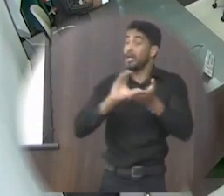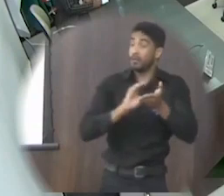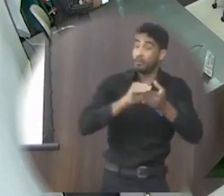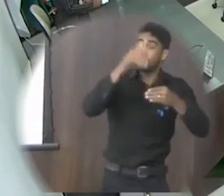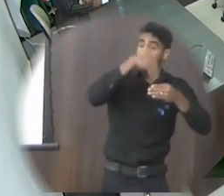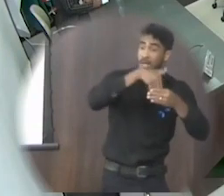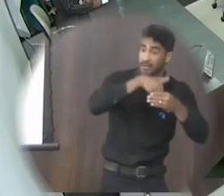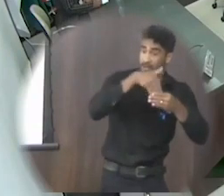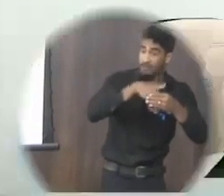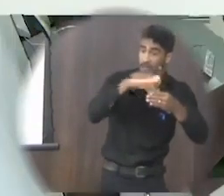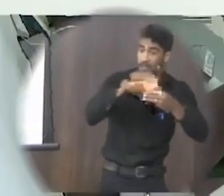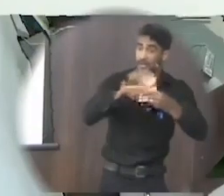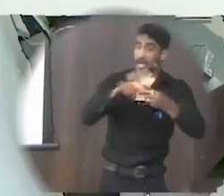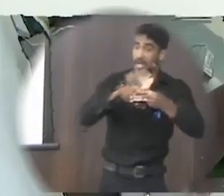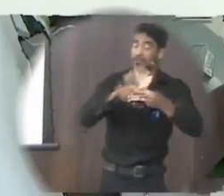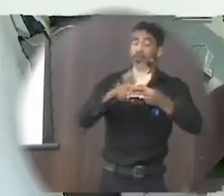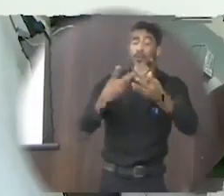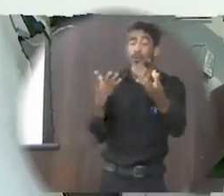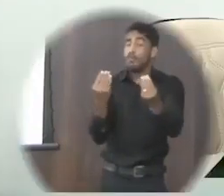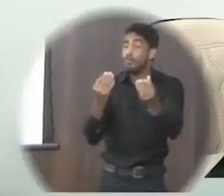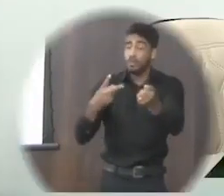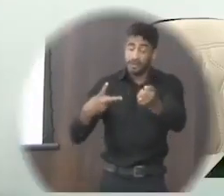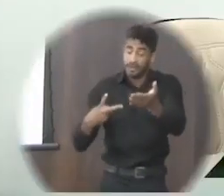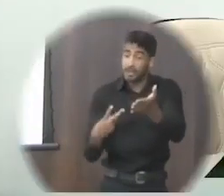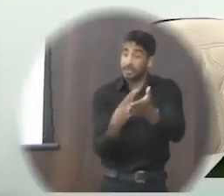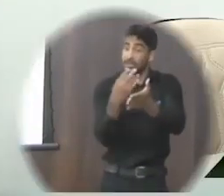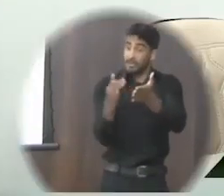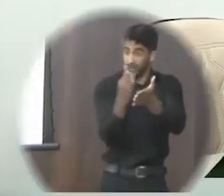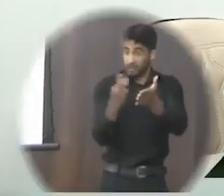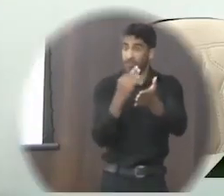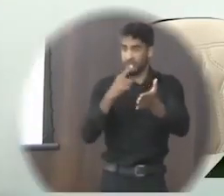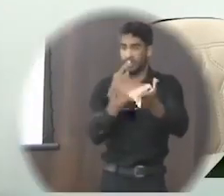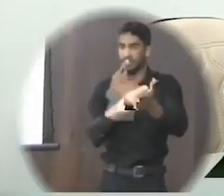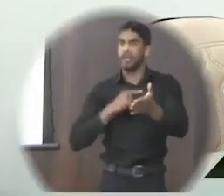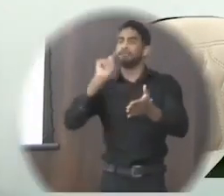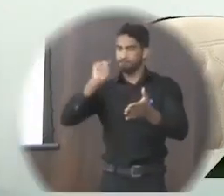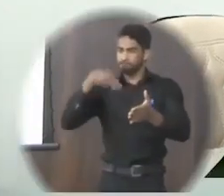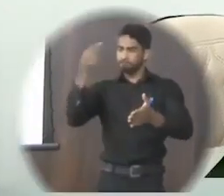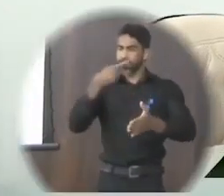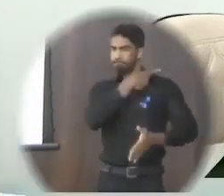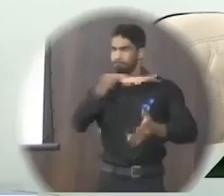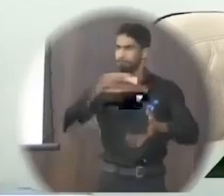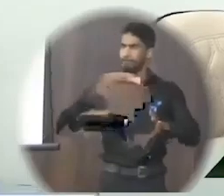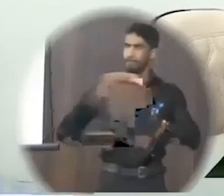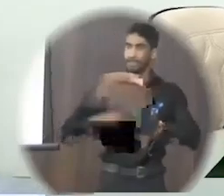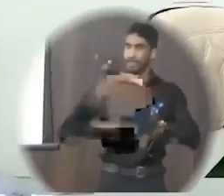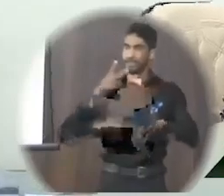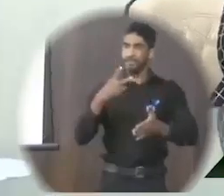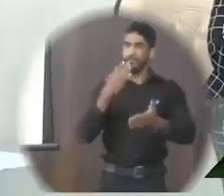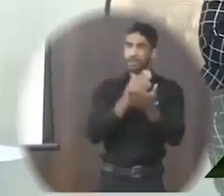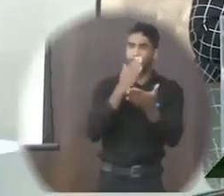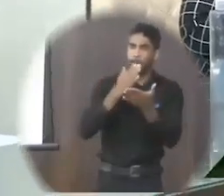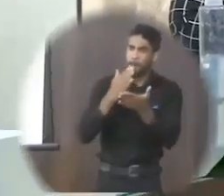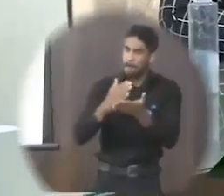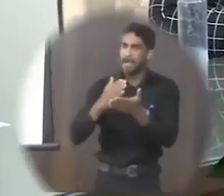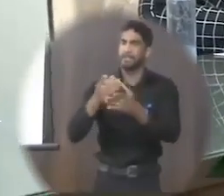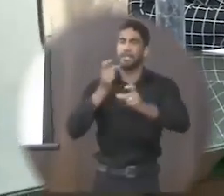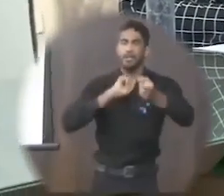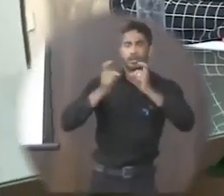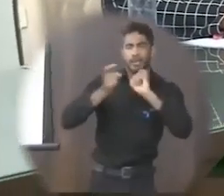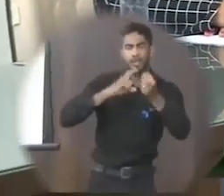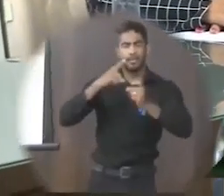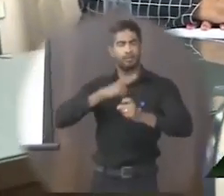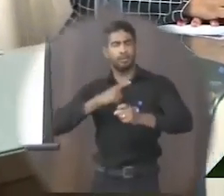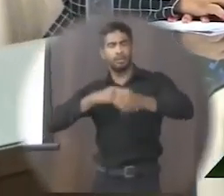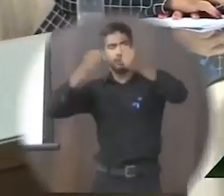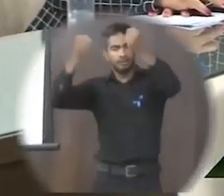voltadas ao mutirão de cirurgias eletivas. Logo depois, o senhor presidente passou para a segunda parte da reunião, que compreendeu